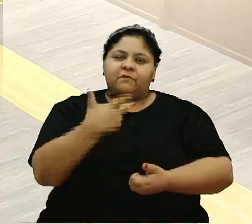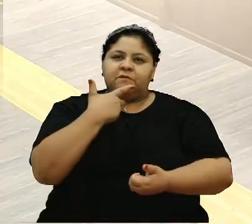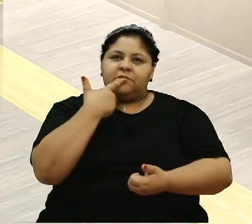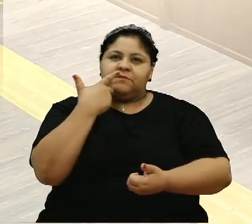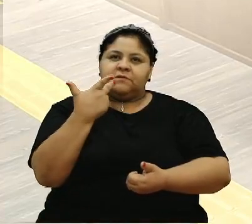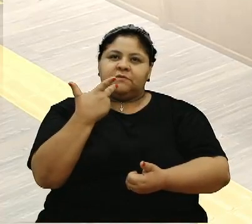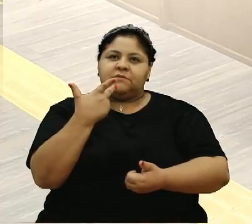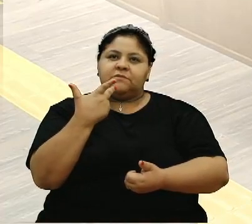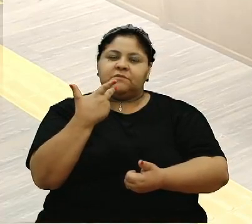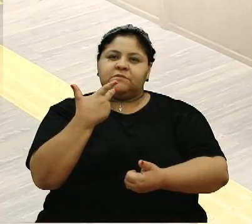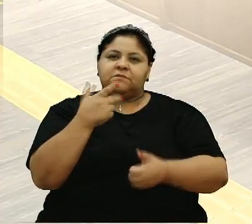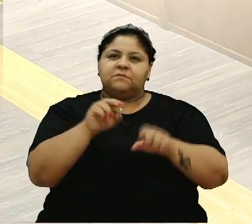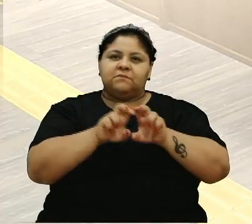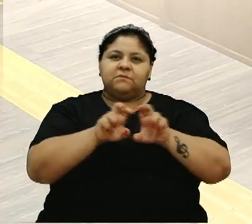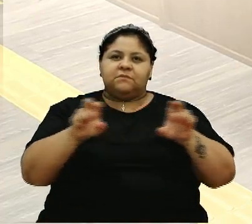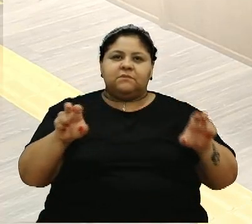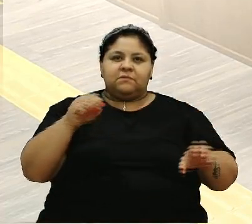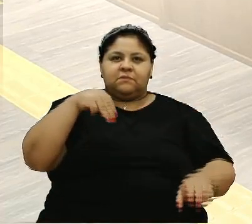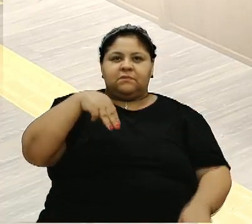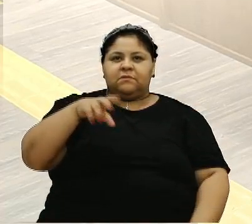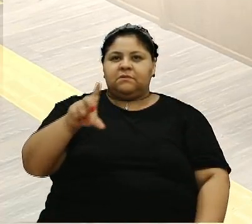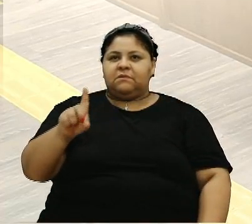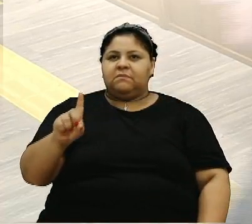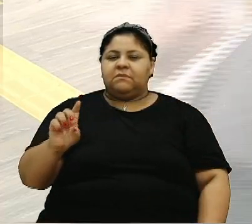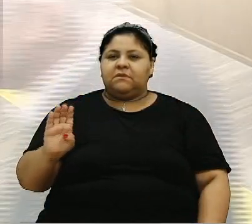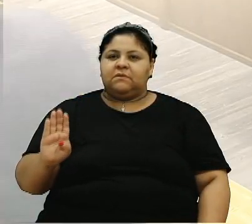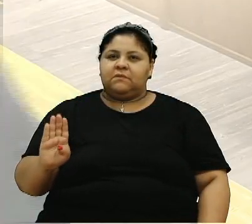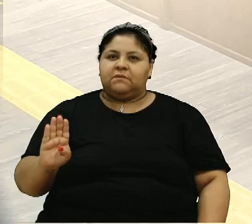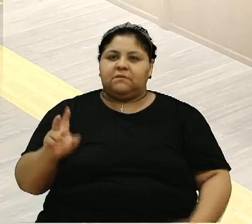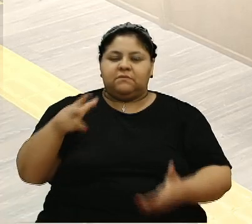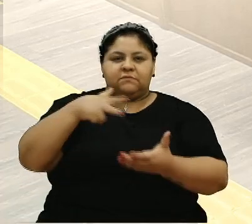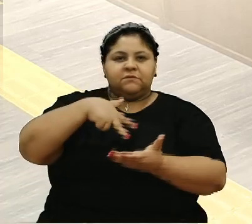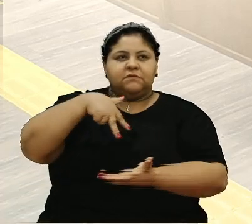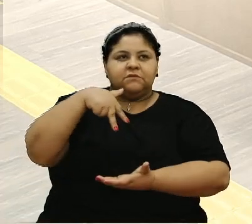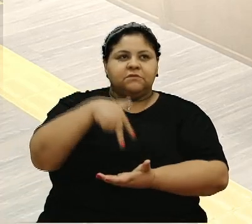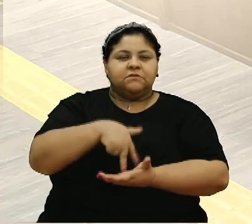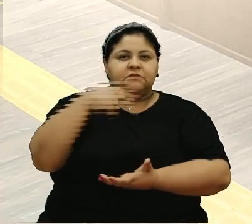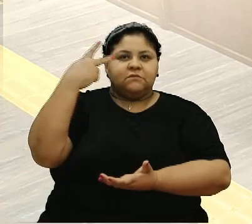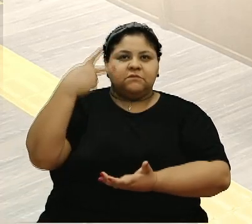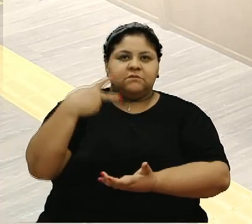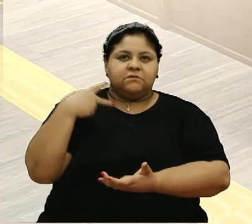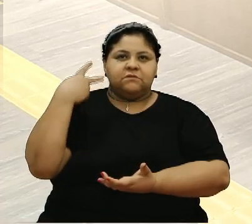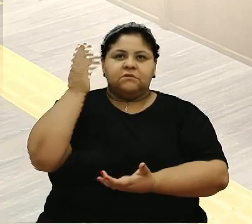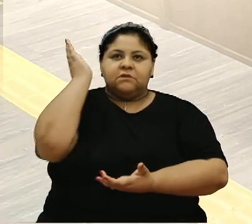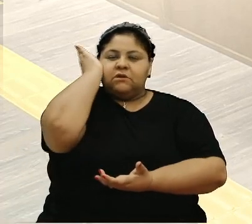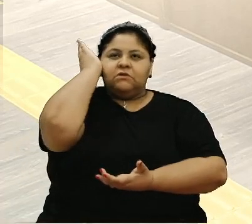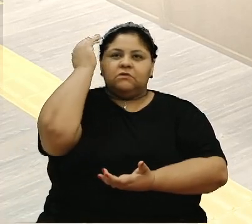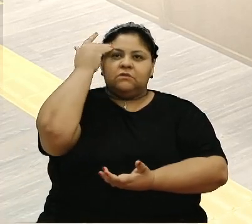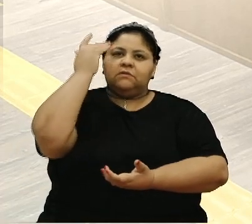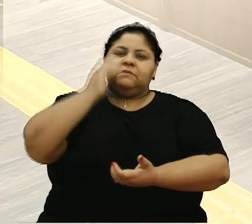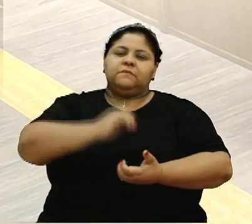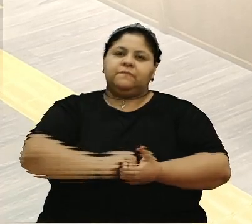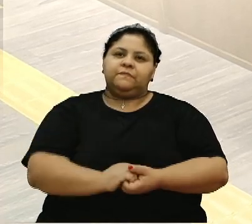Votação de líder, bancada do MDB na tribuna, vereador Felipe Gremelmaier.